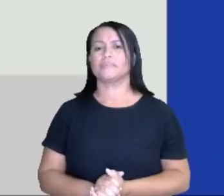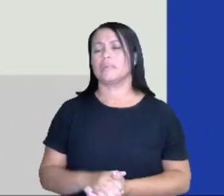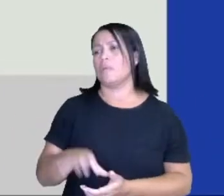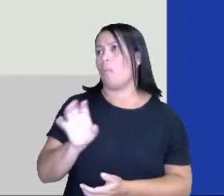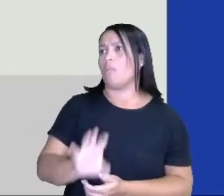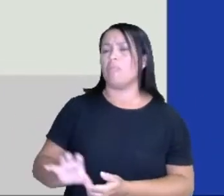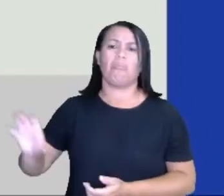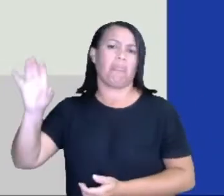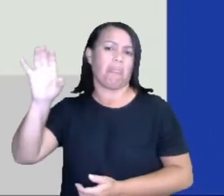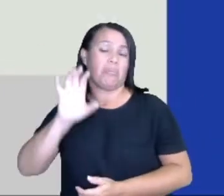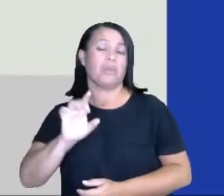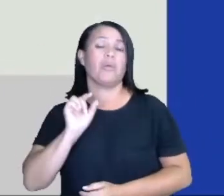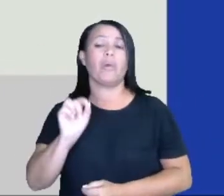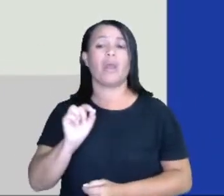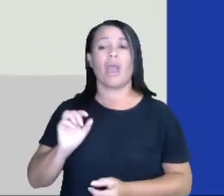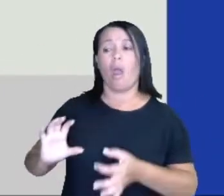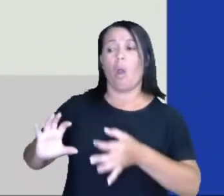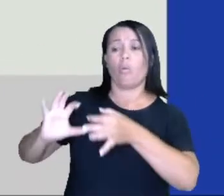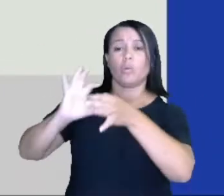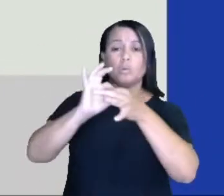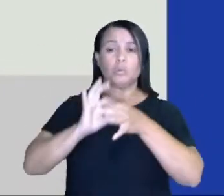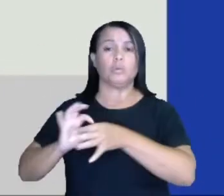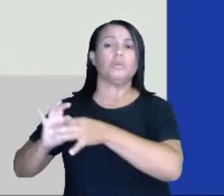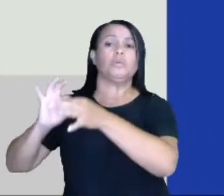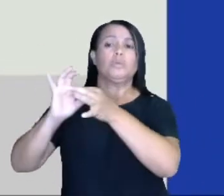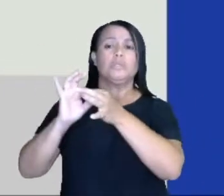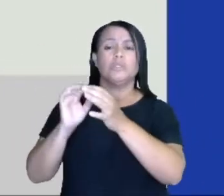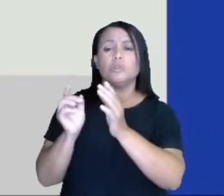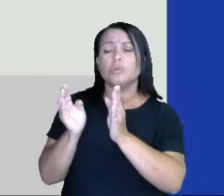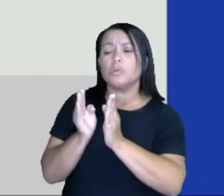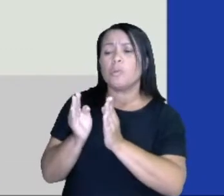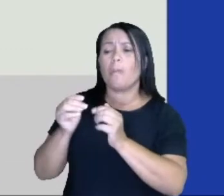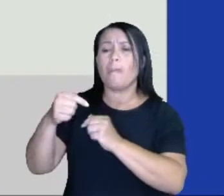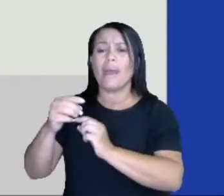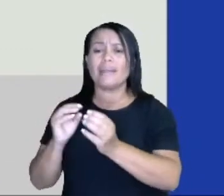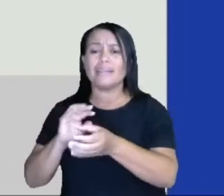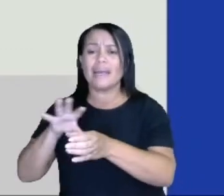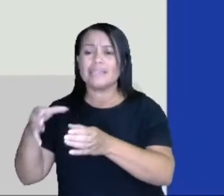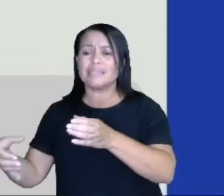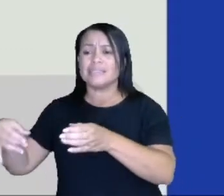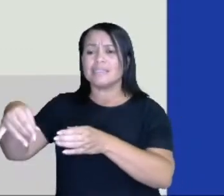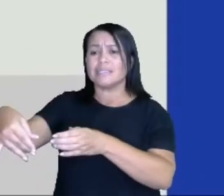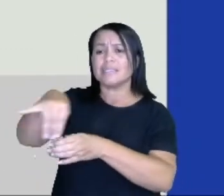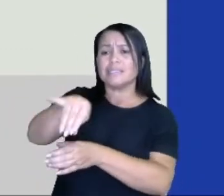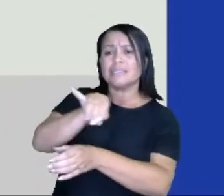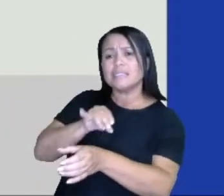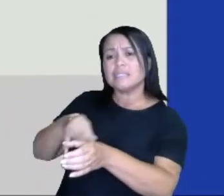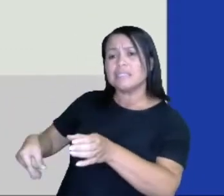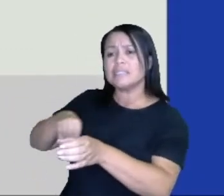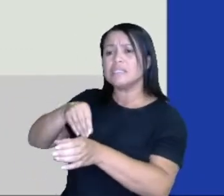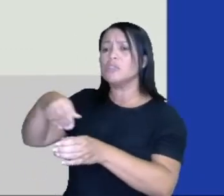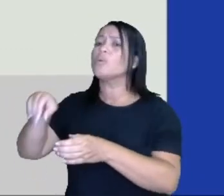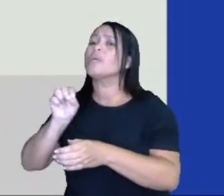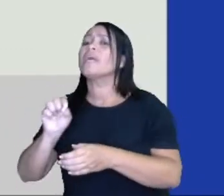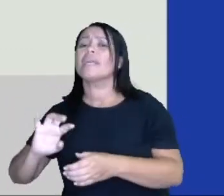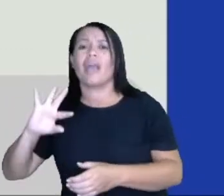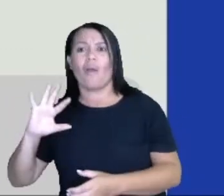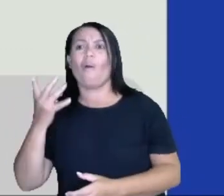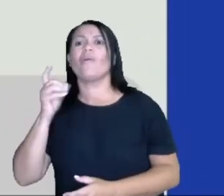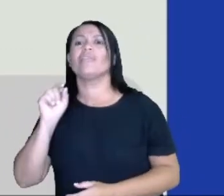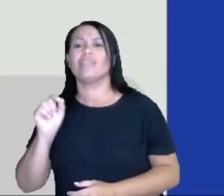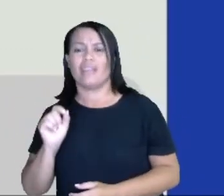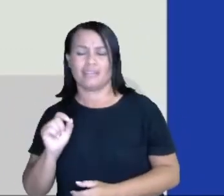Ao unir os gomos que se formam, o que acontece com a superfície dos continentes, principalmente nos trechos próximos aos polos?